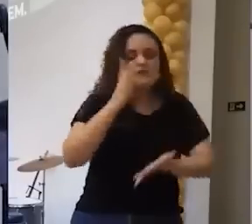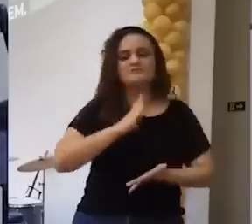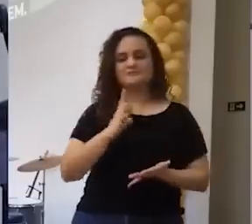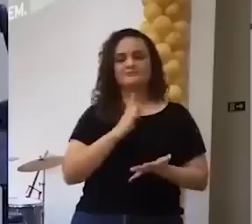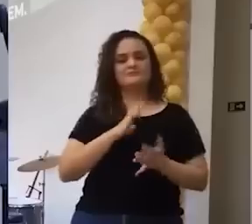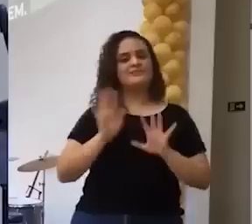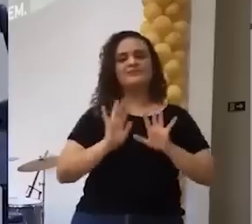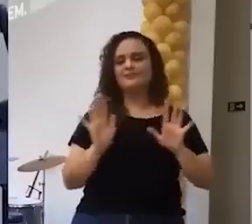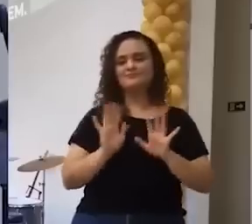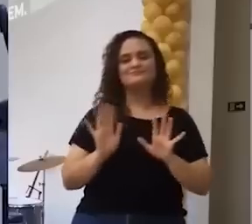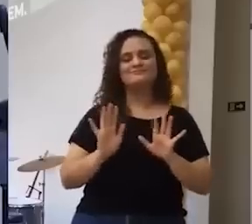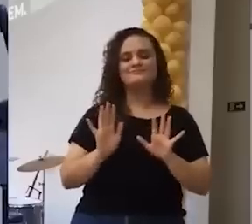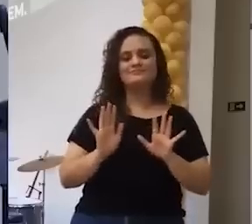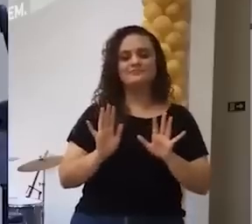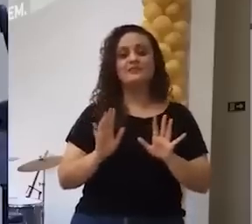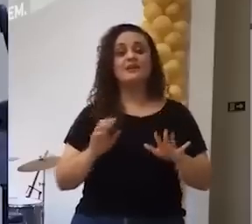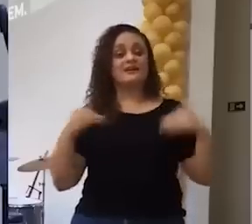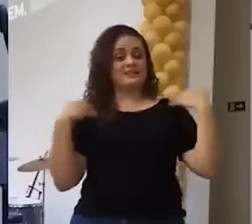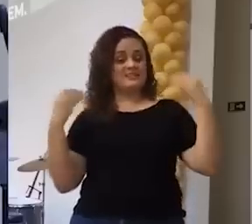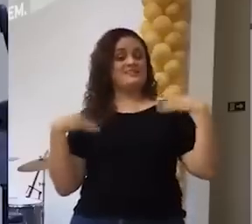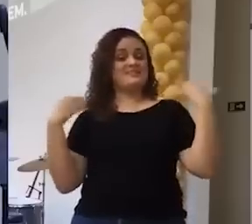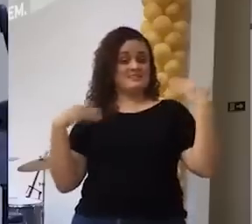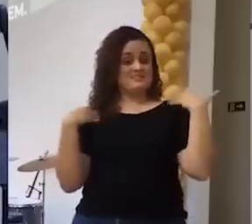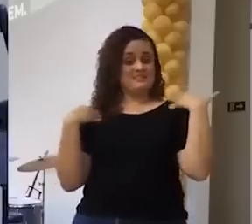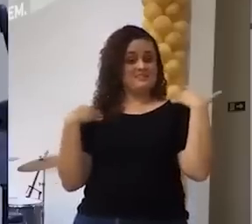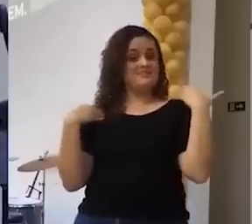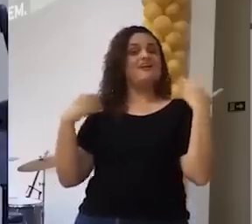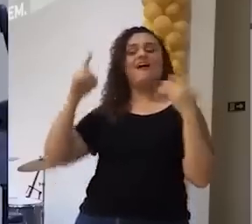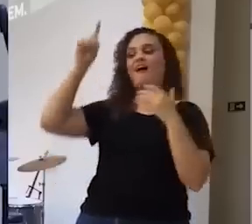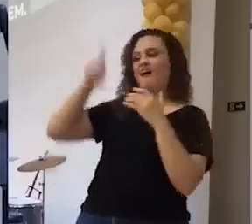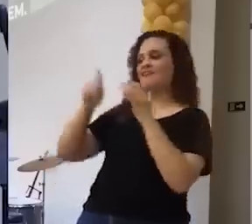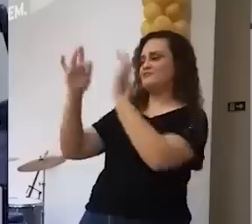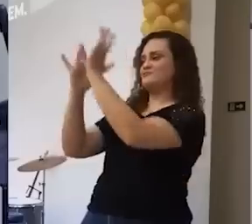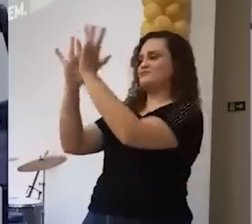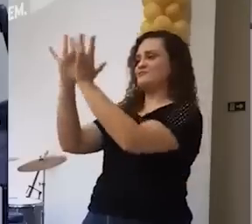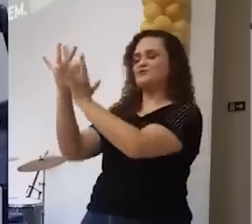endereço, tem nome. A alegria do cristão é Jesus.